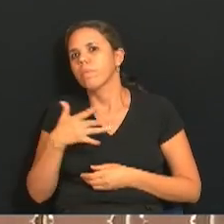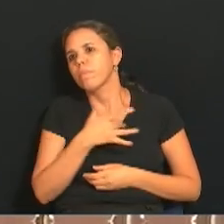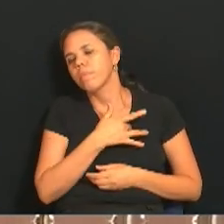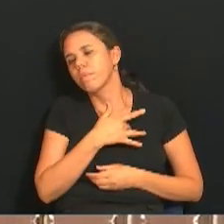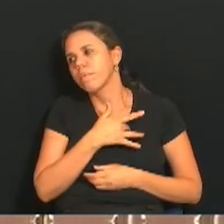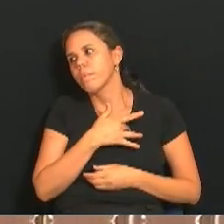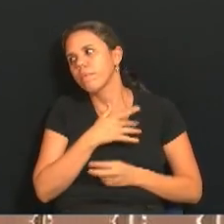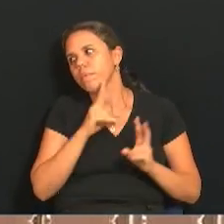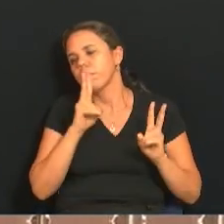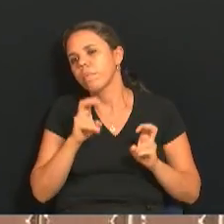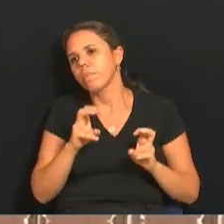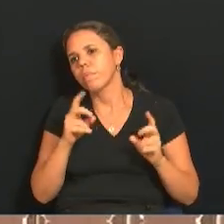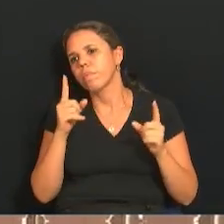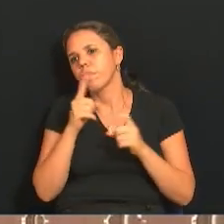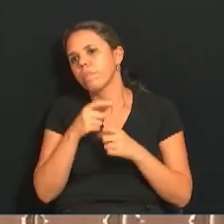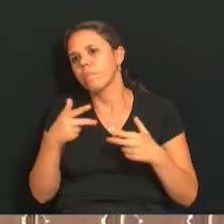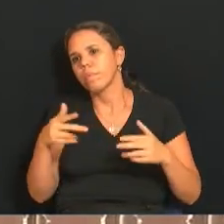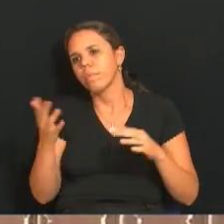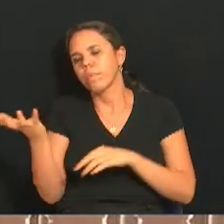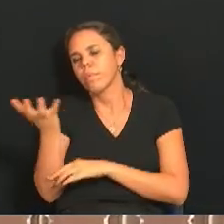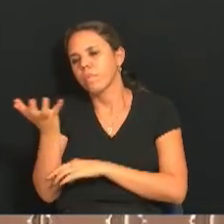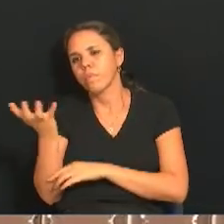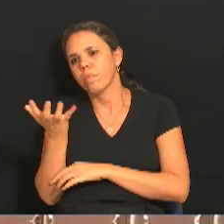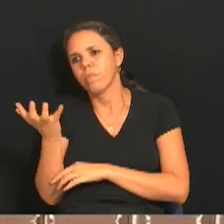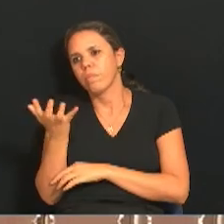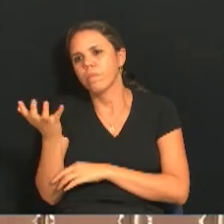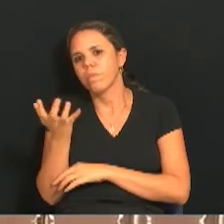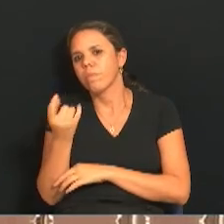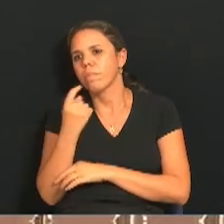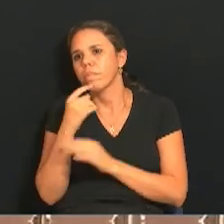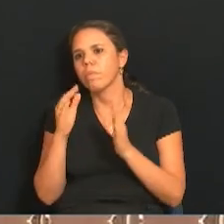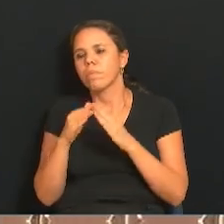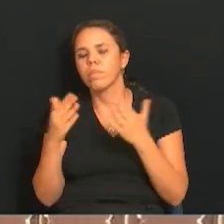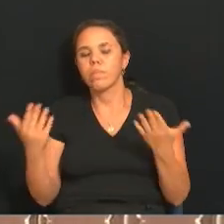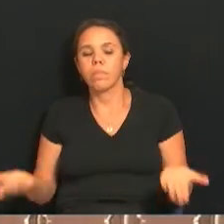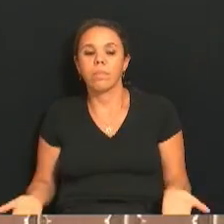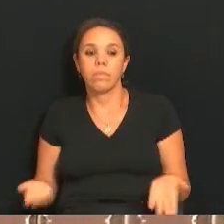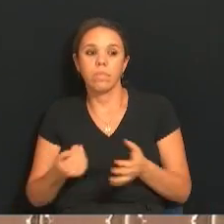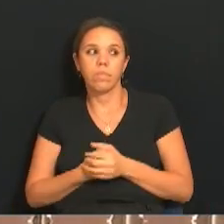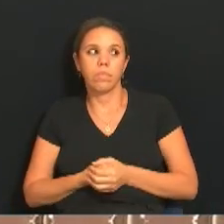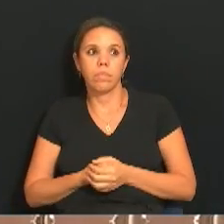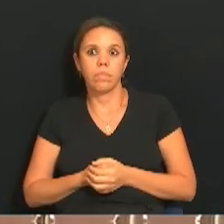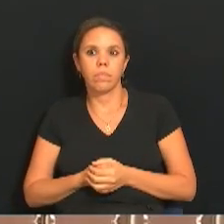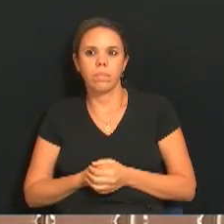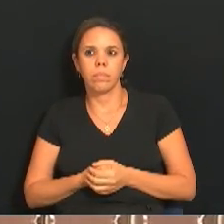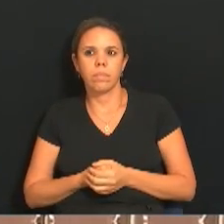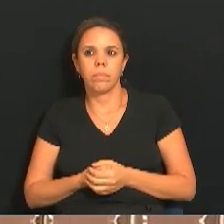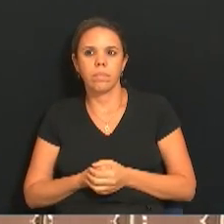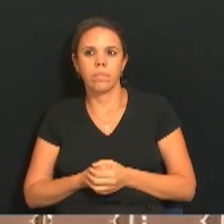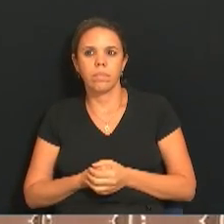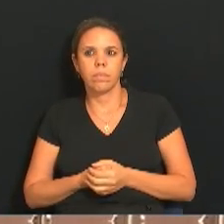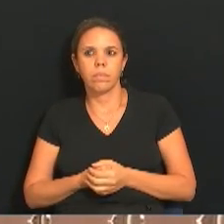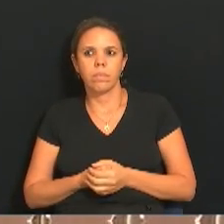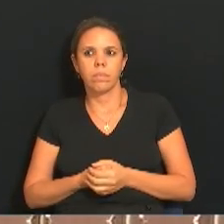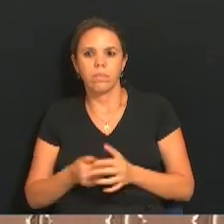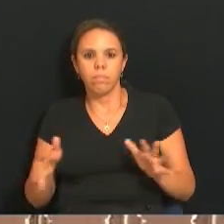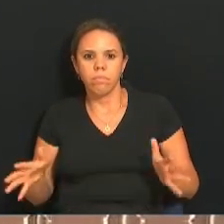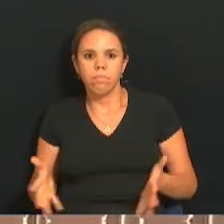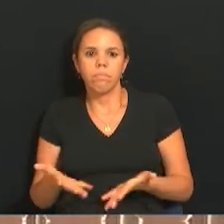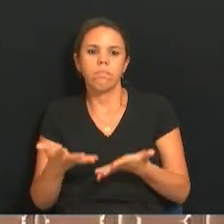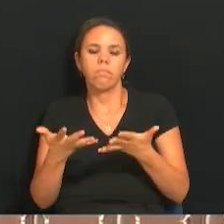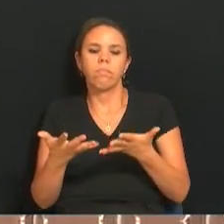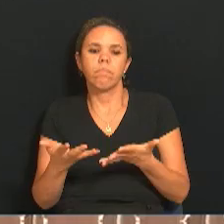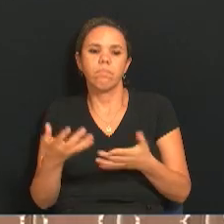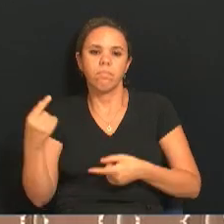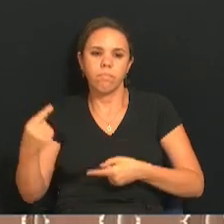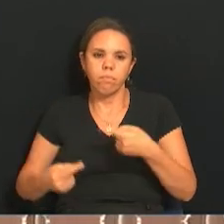assunto complexo, morador de rua, morador de Campinas, né? Falamos sobre Campinas ser uma cidade pujante, vontade